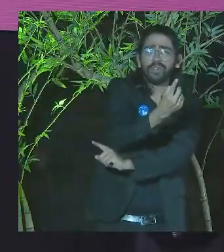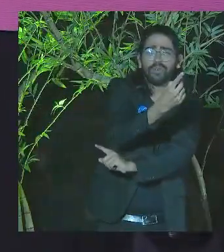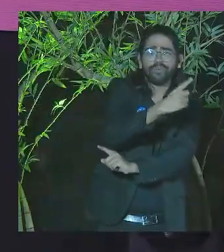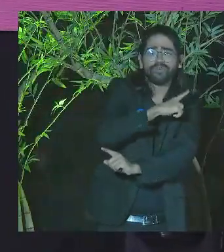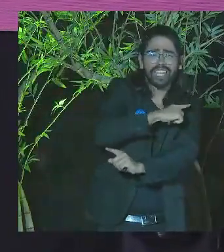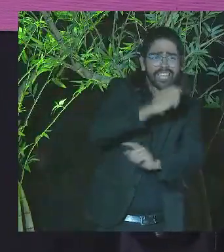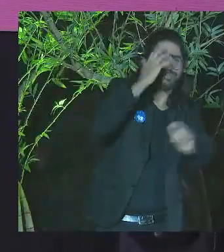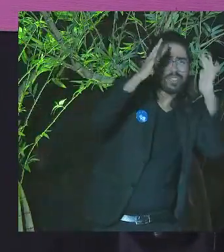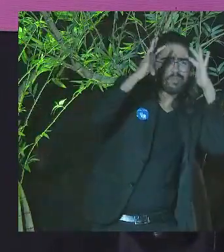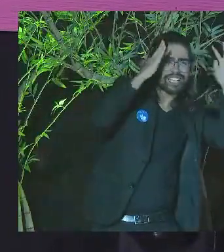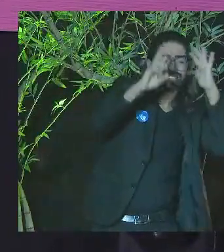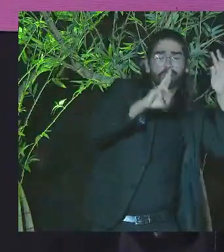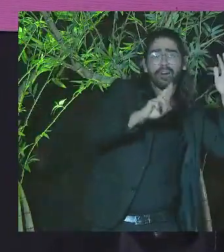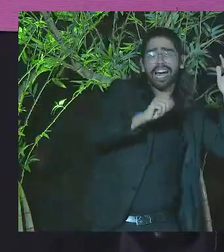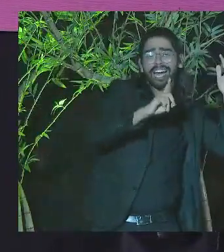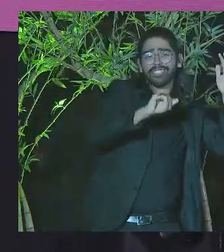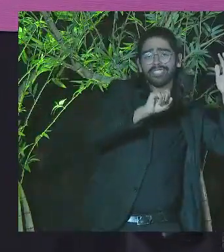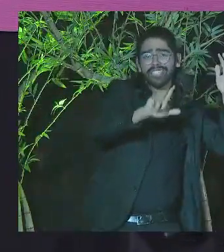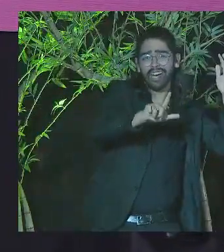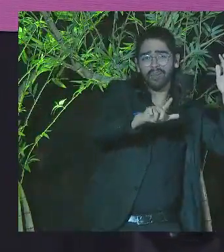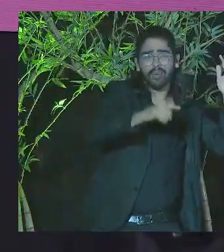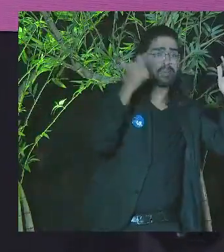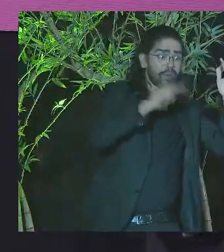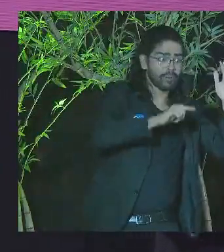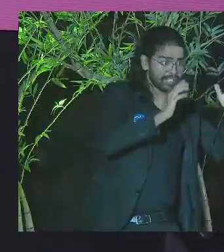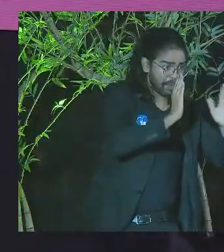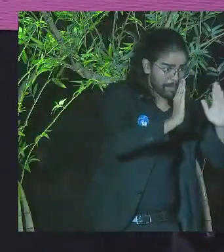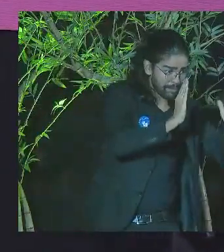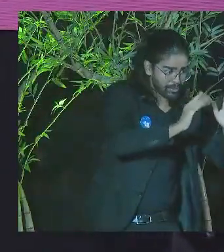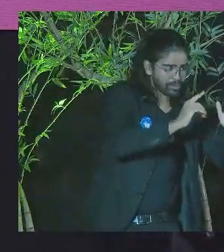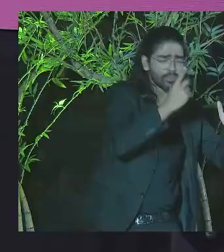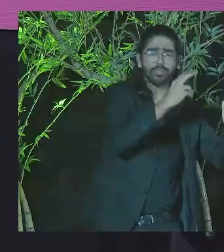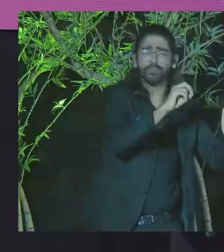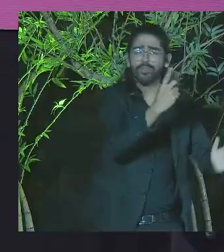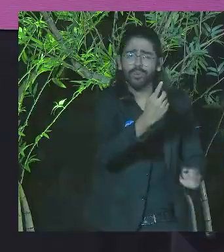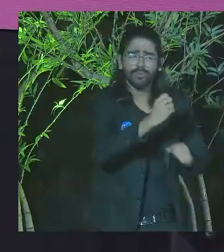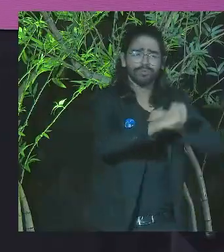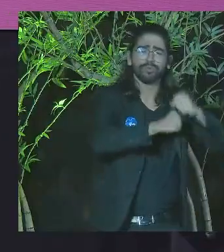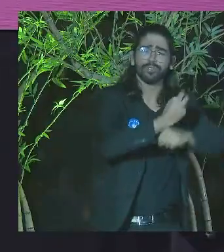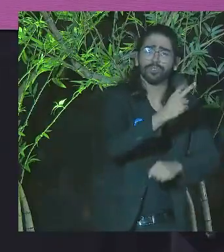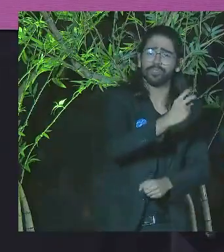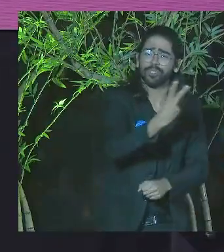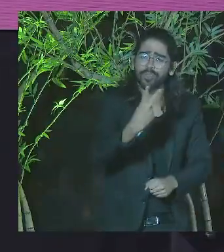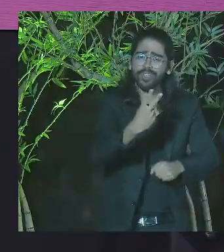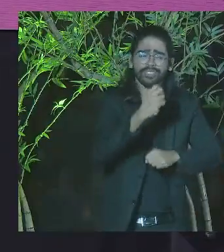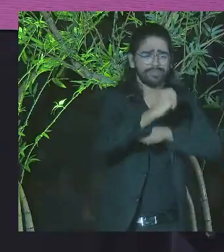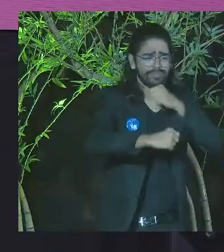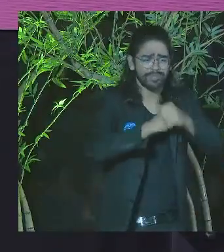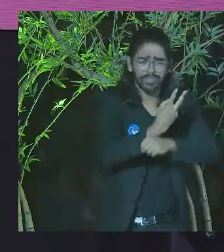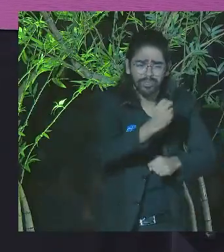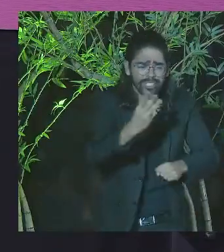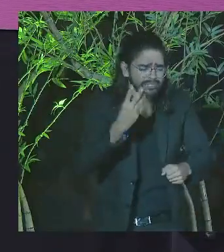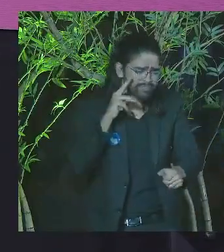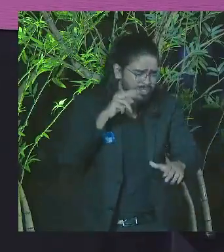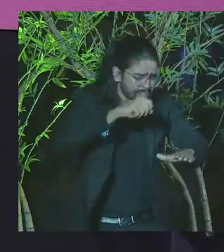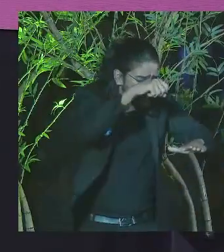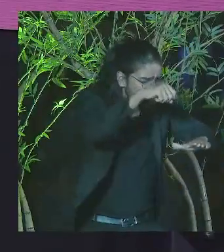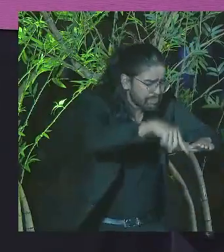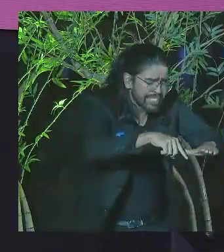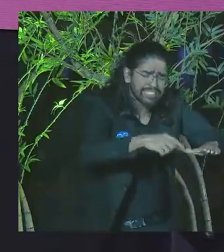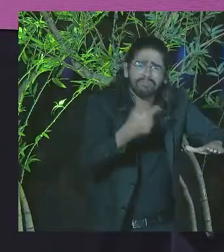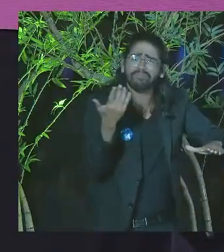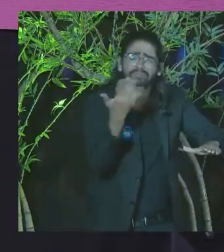radical impulsione para que durante 2001, 2002, em que você não vê nada, você está